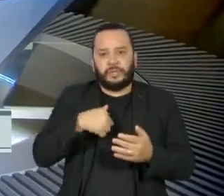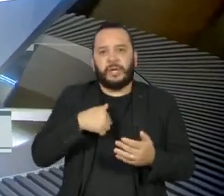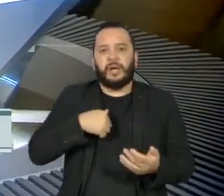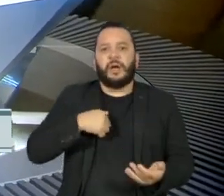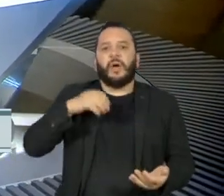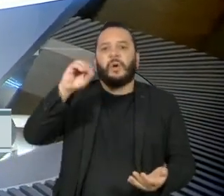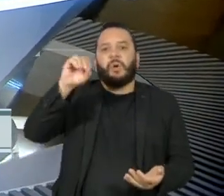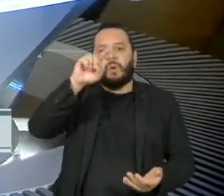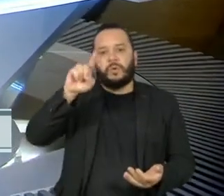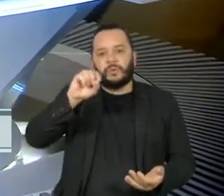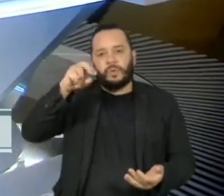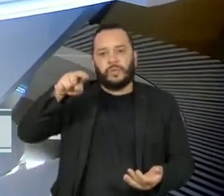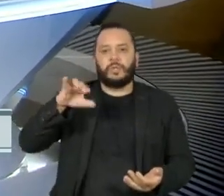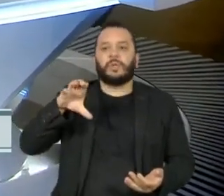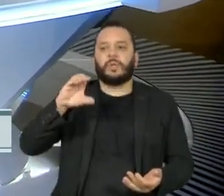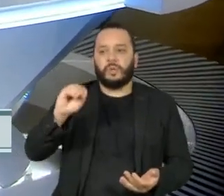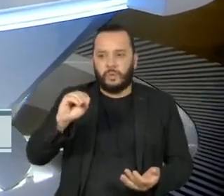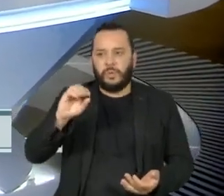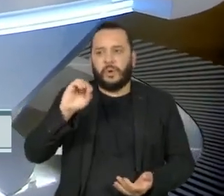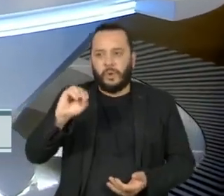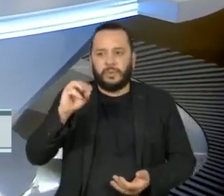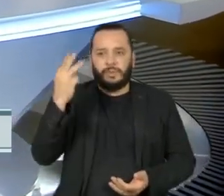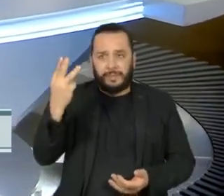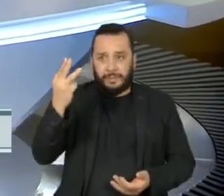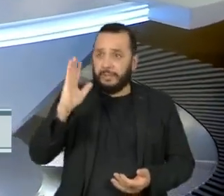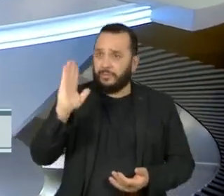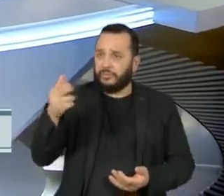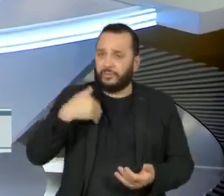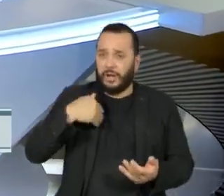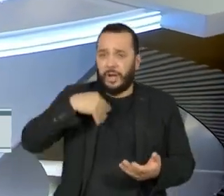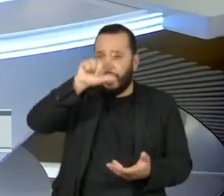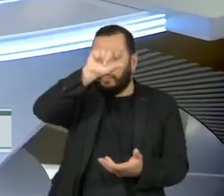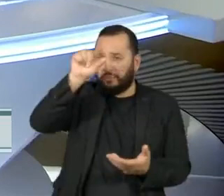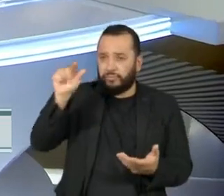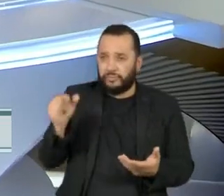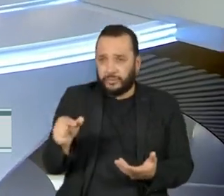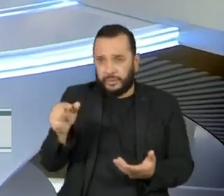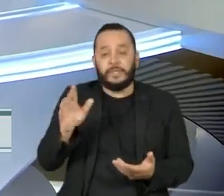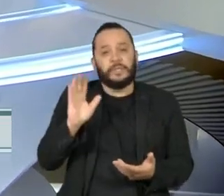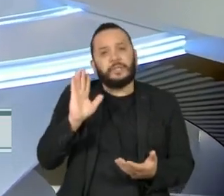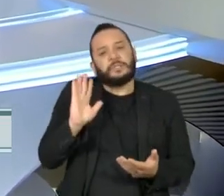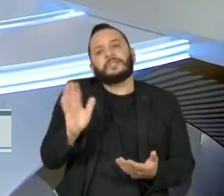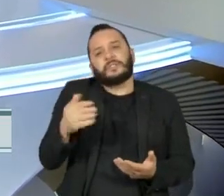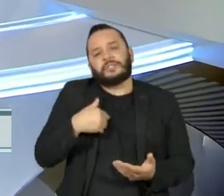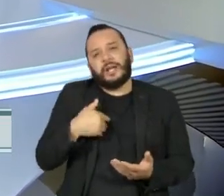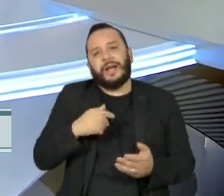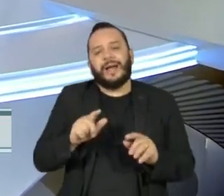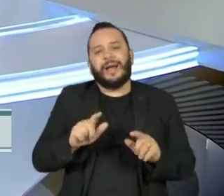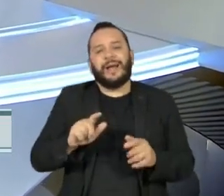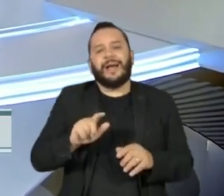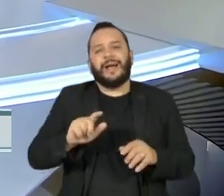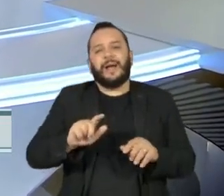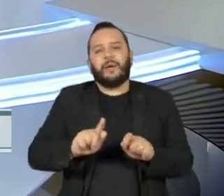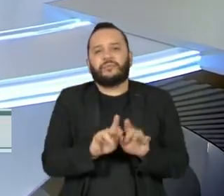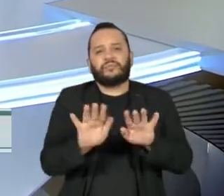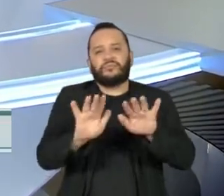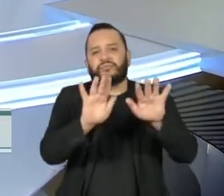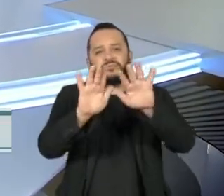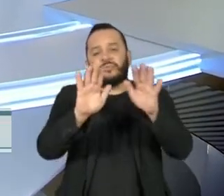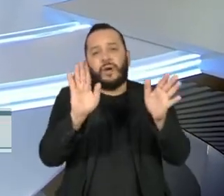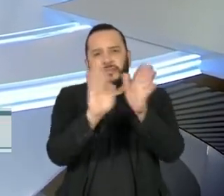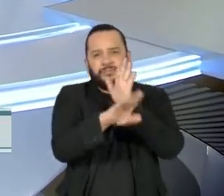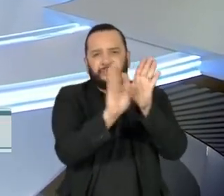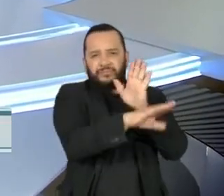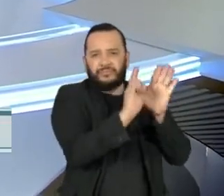foi assinado o protocolo de Montreal que baniu os gases que destroem o ozônio na atmosfera uma ação emergencial